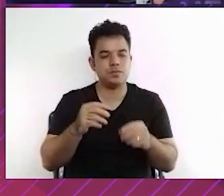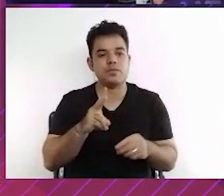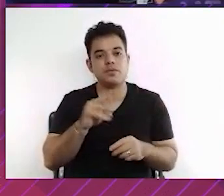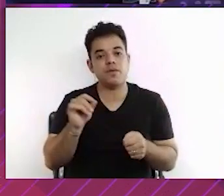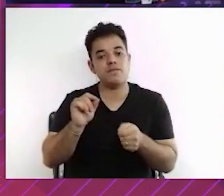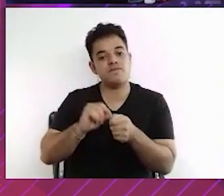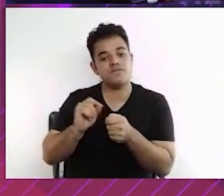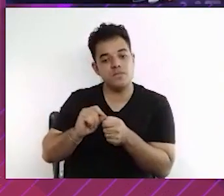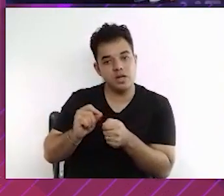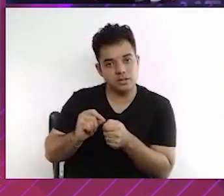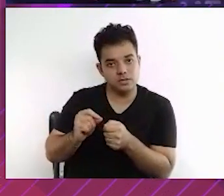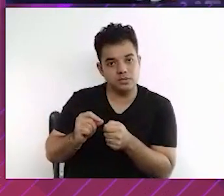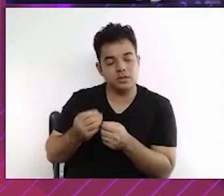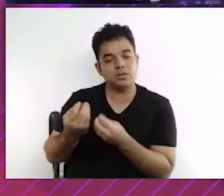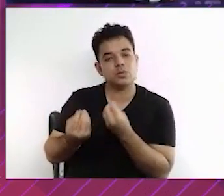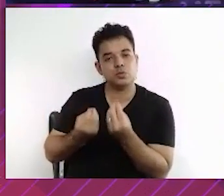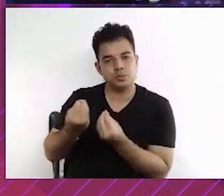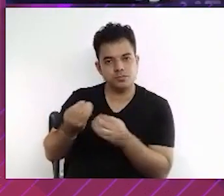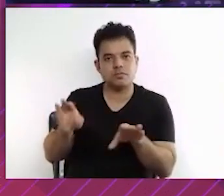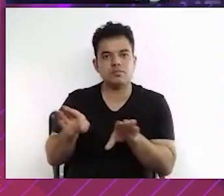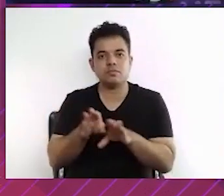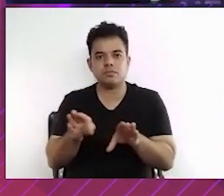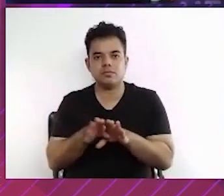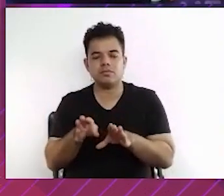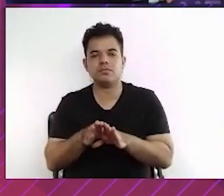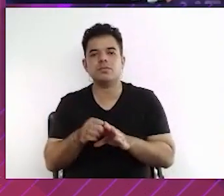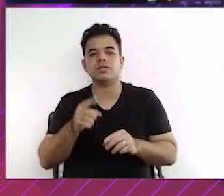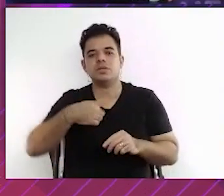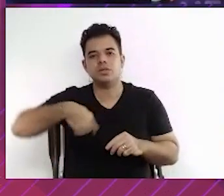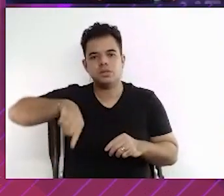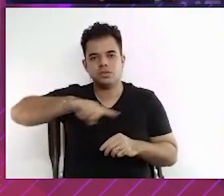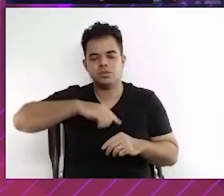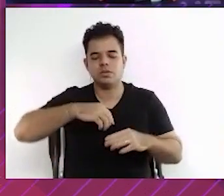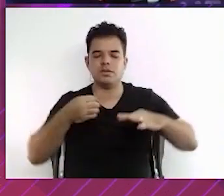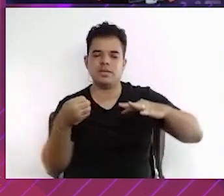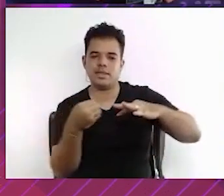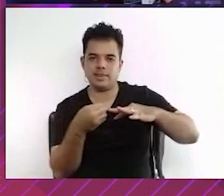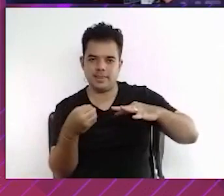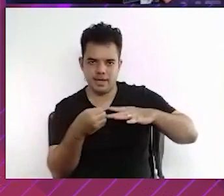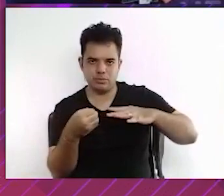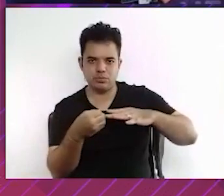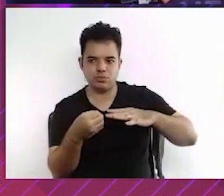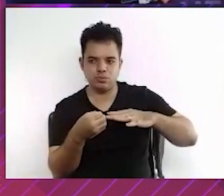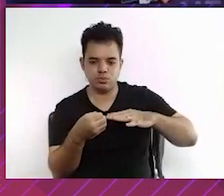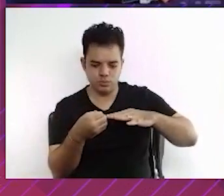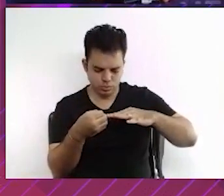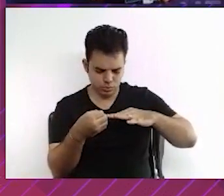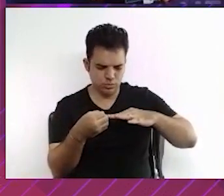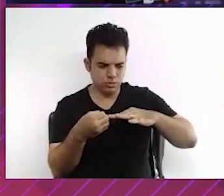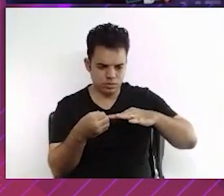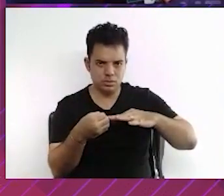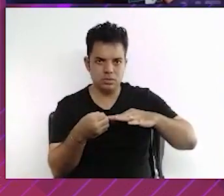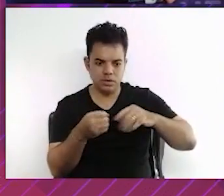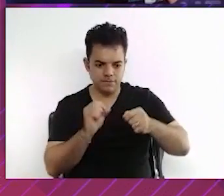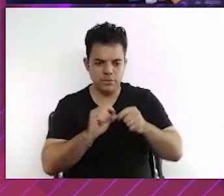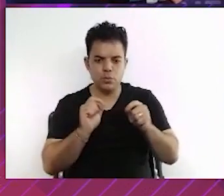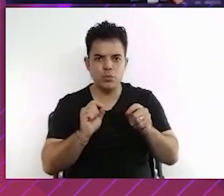previsão. O que a gente... a gente tem todos esses dados. O que a gente faz com eles? É aí que entra a